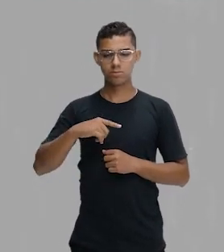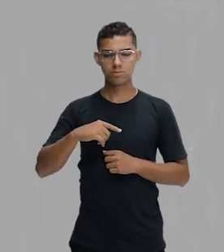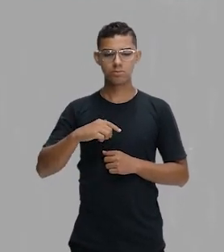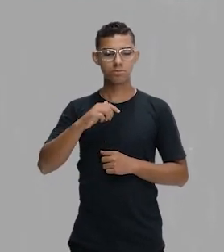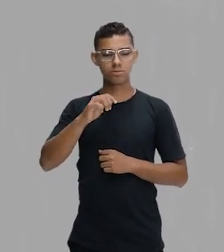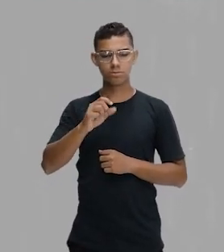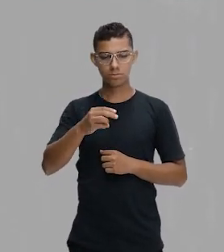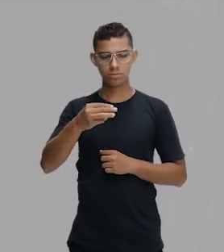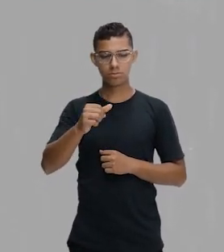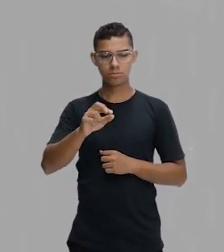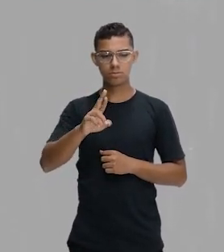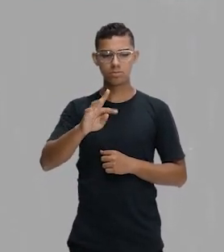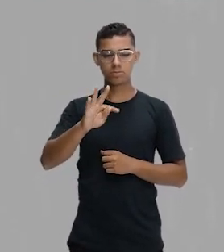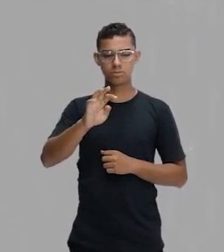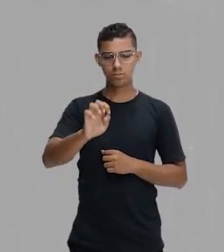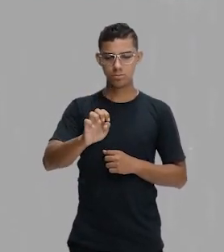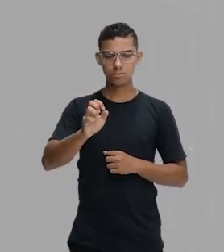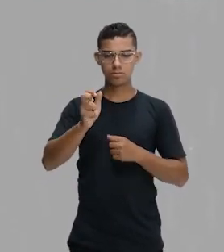está sendo, não é,